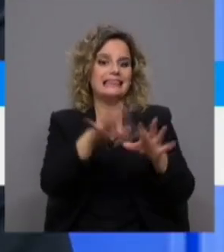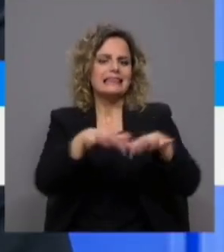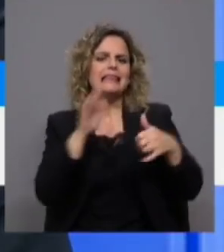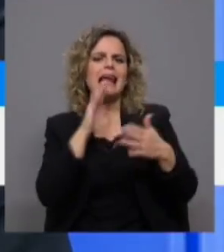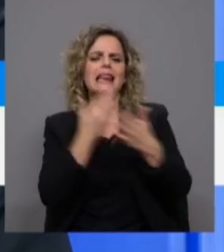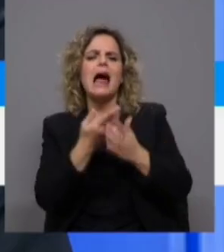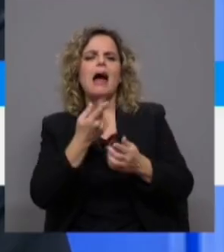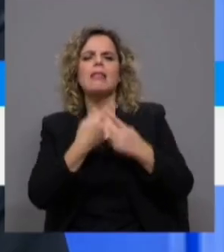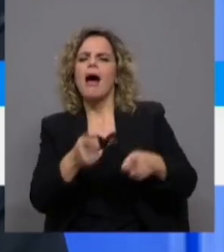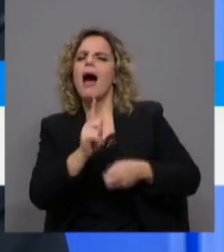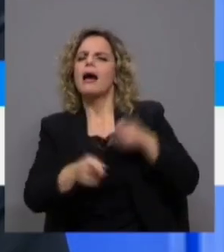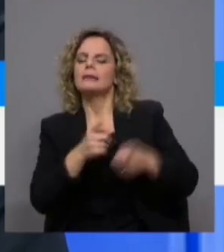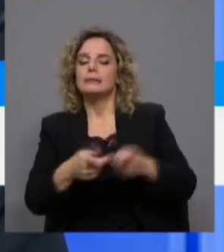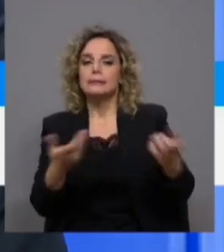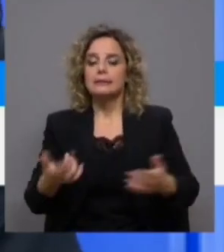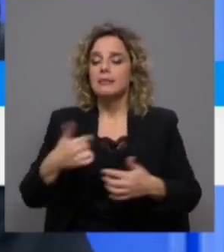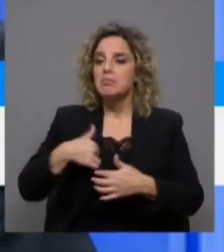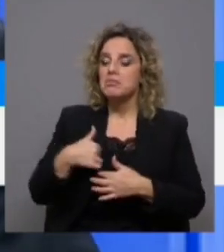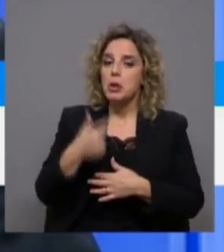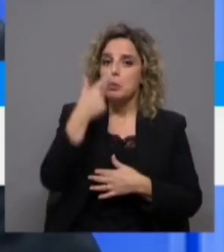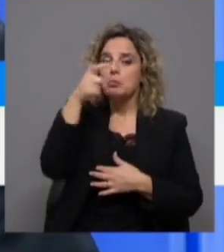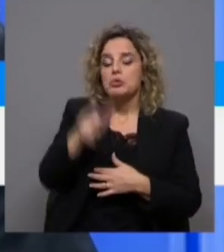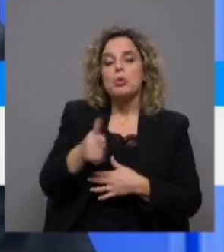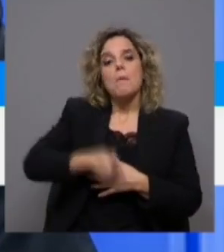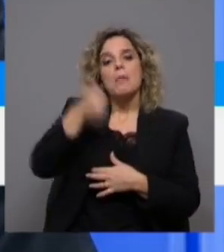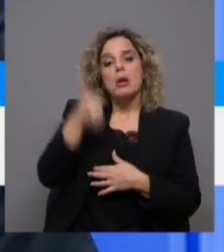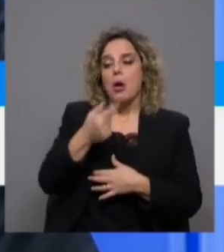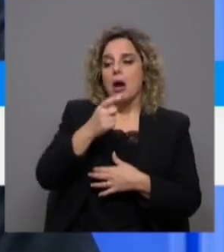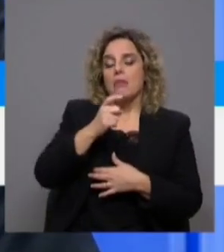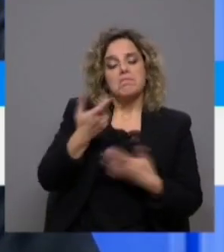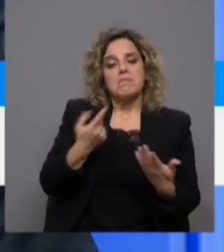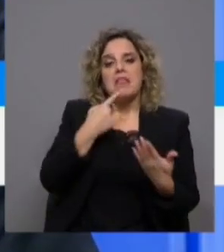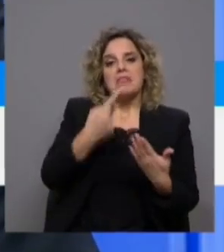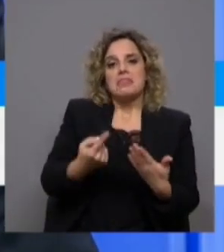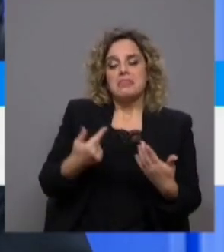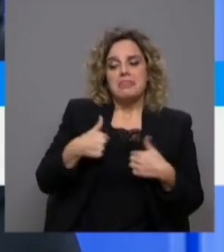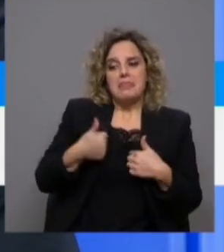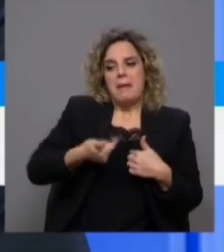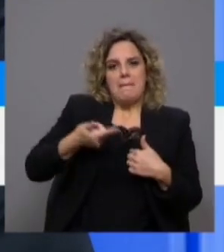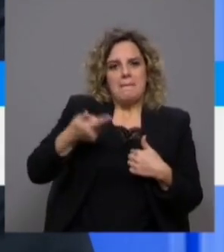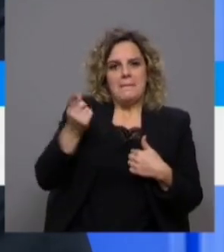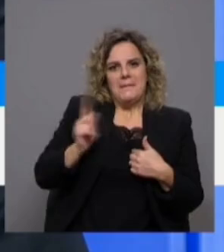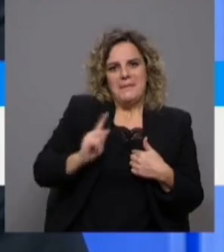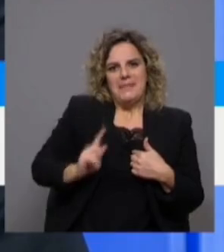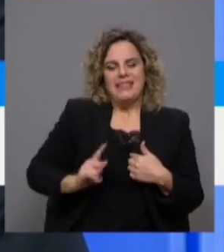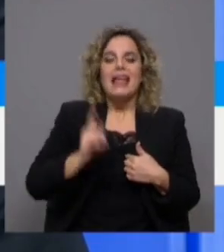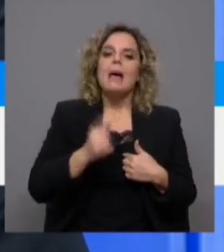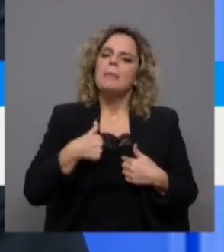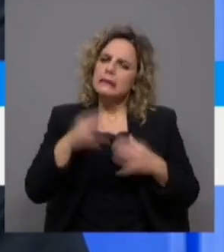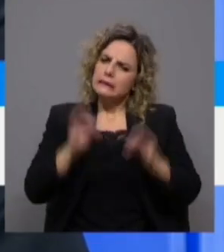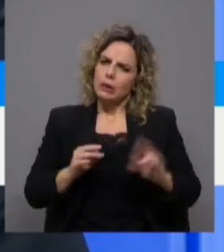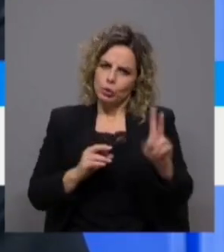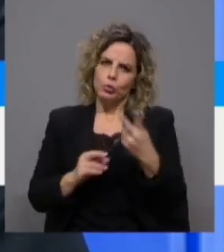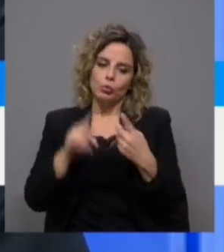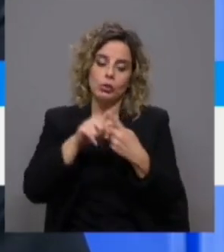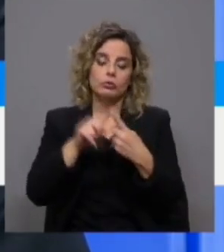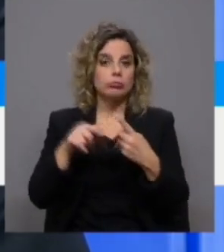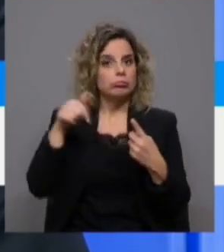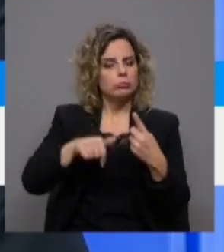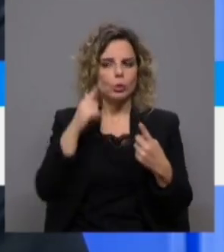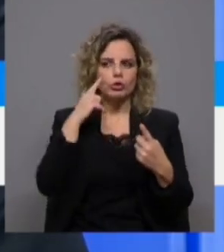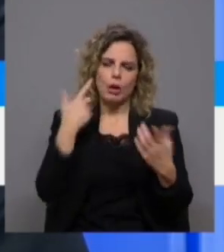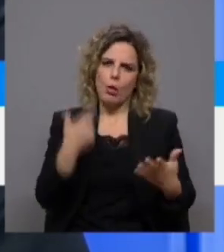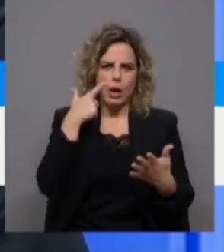skar não sou a pessoa quem fica melhor dizer mas eu tenho a certeza de duas coisas que nunca como hoje